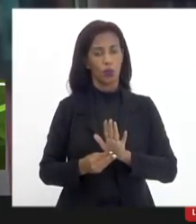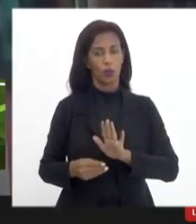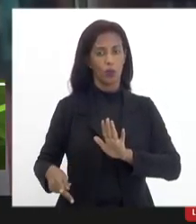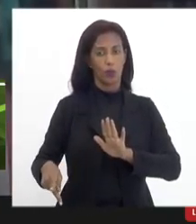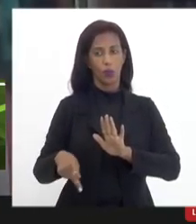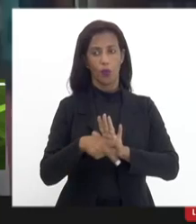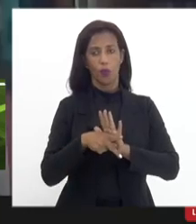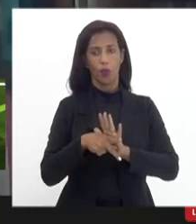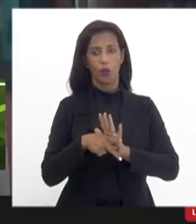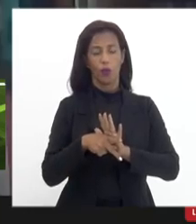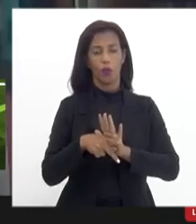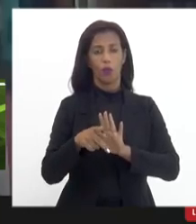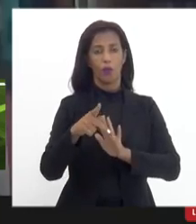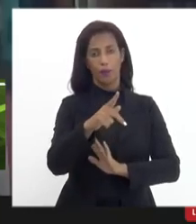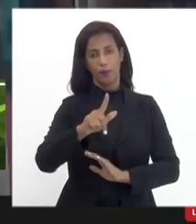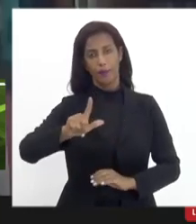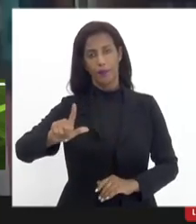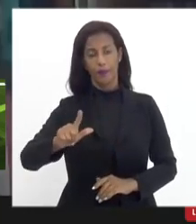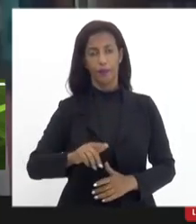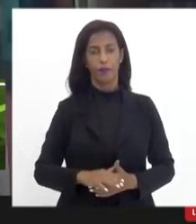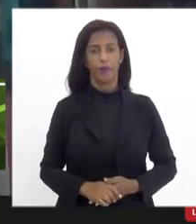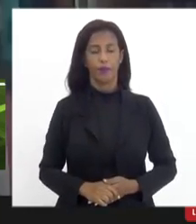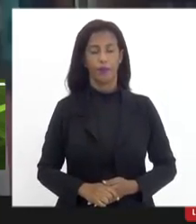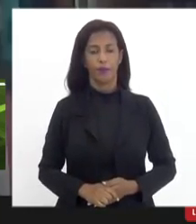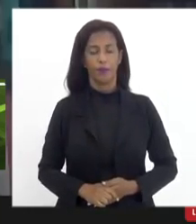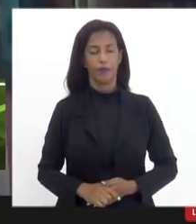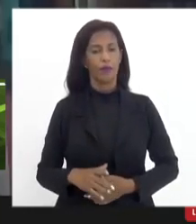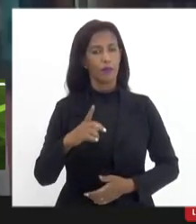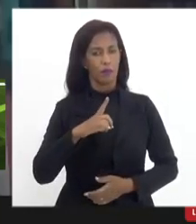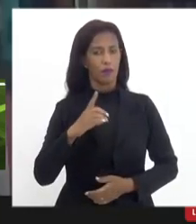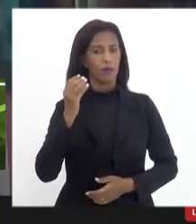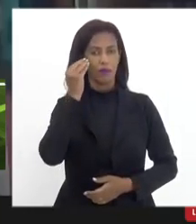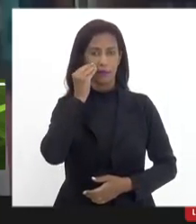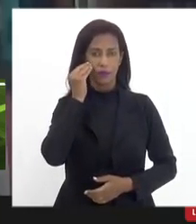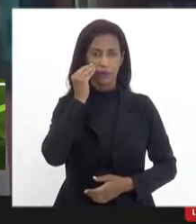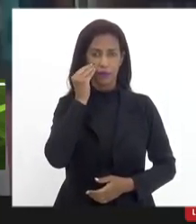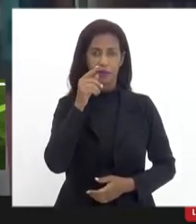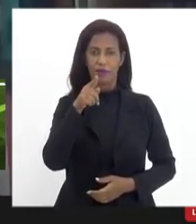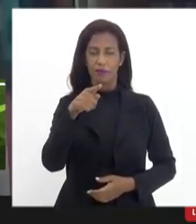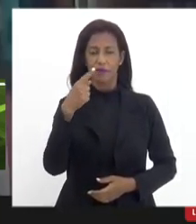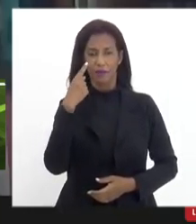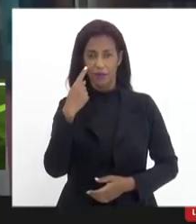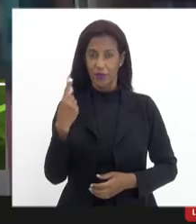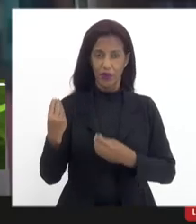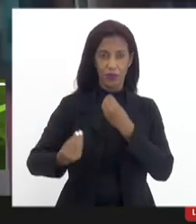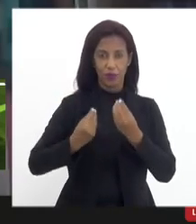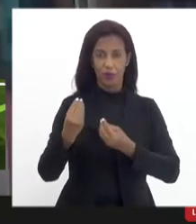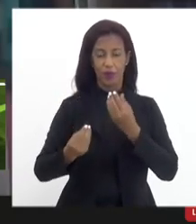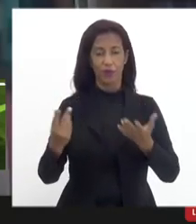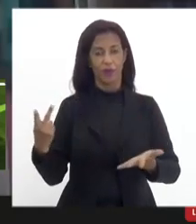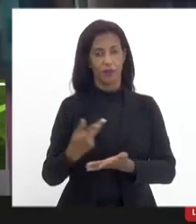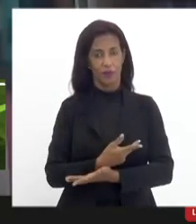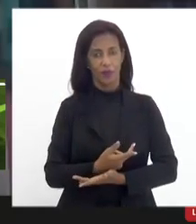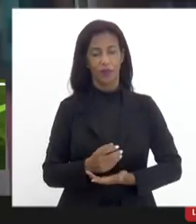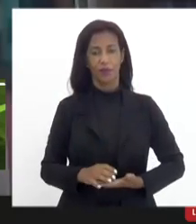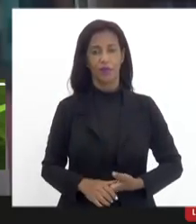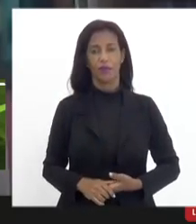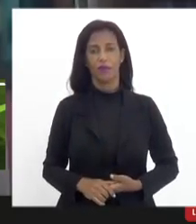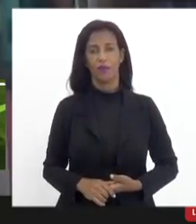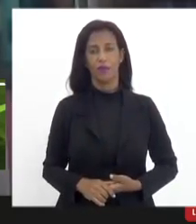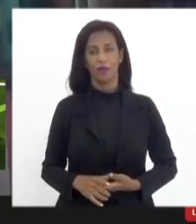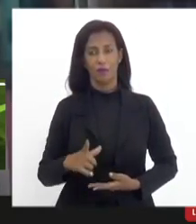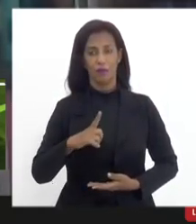o projeto. Eu tenho a experiência, para você ver como é que são as coisas, eu tenho